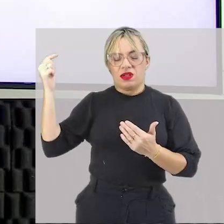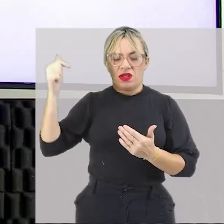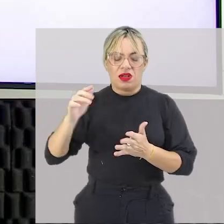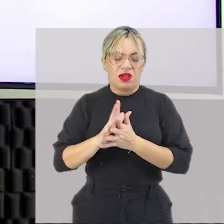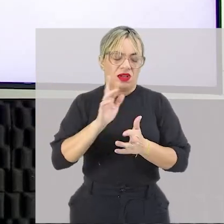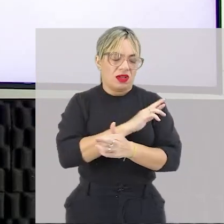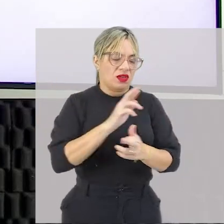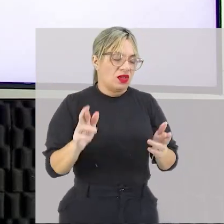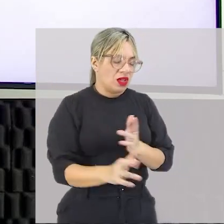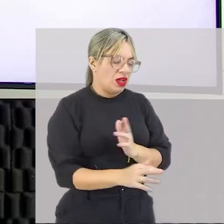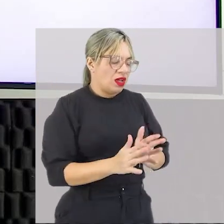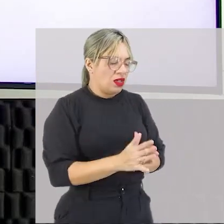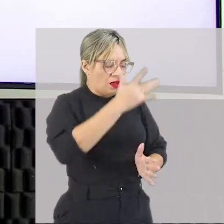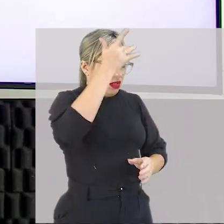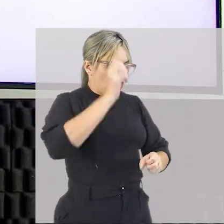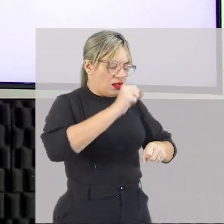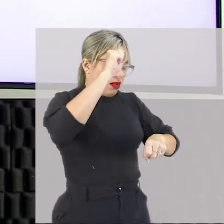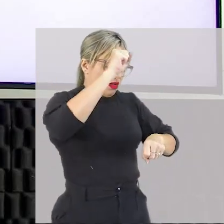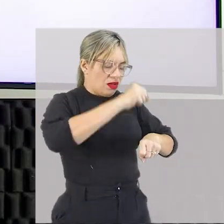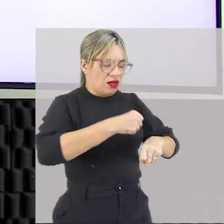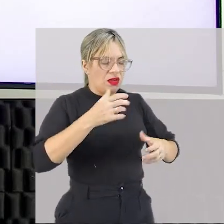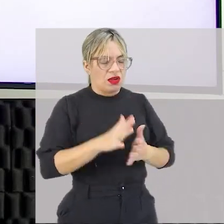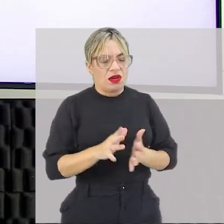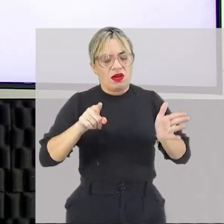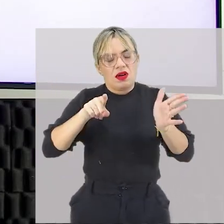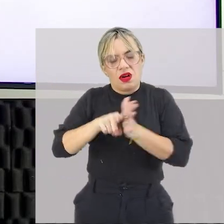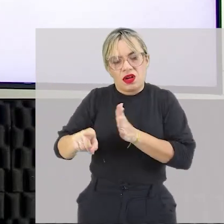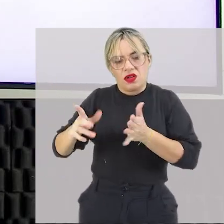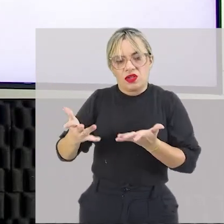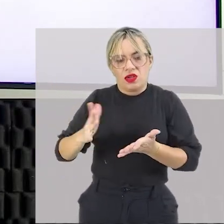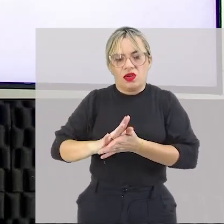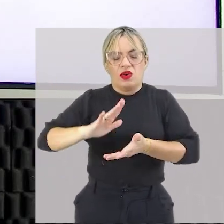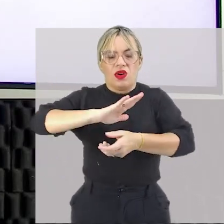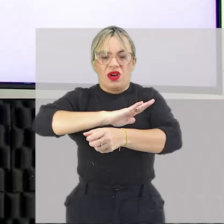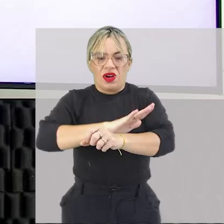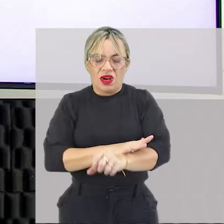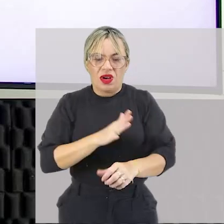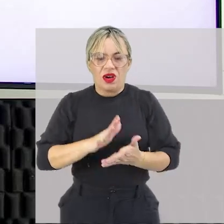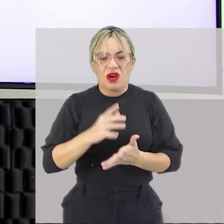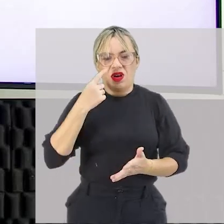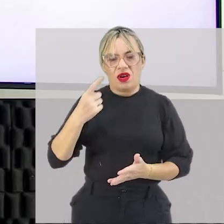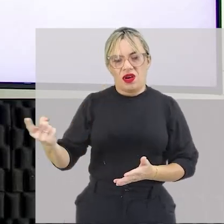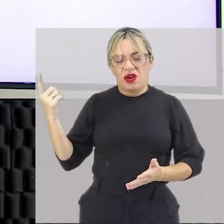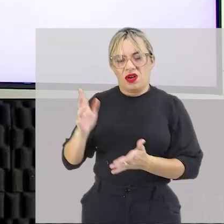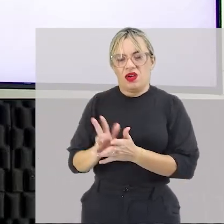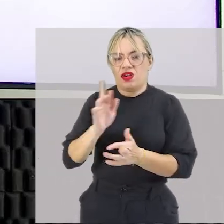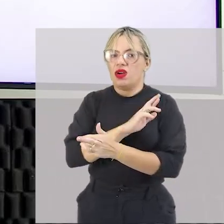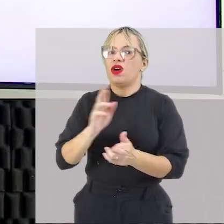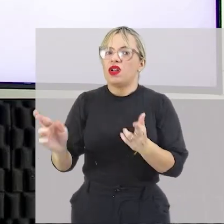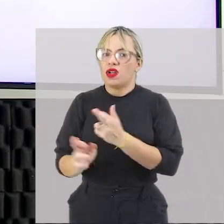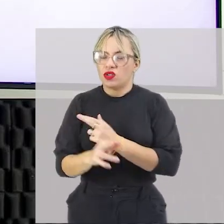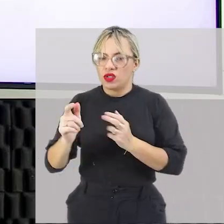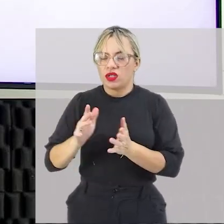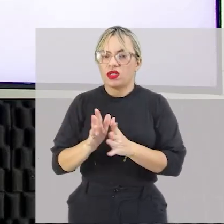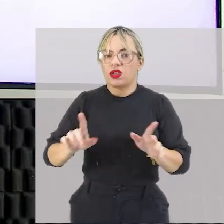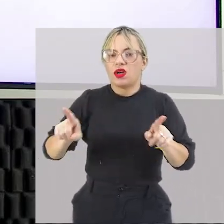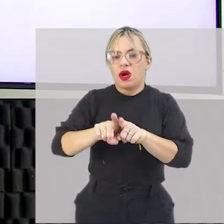pobres. E a questão racial, ela também envolve pessoas que são